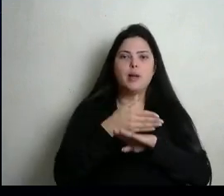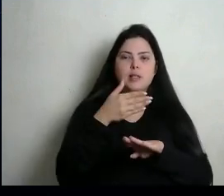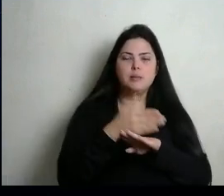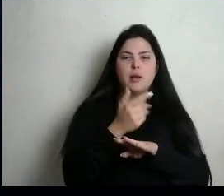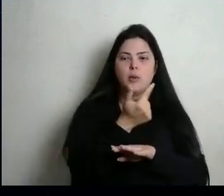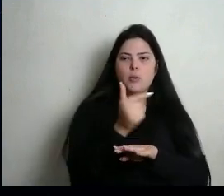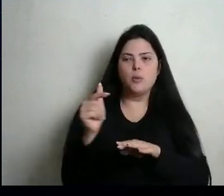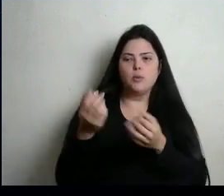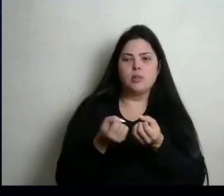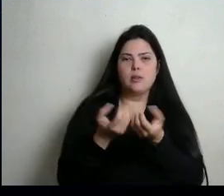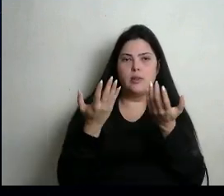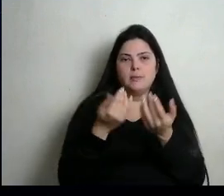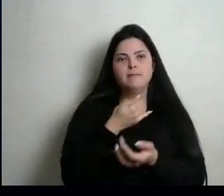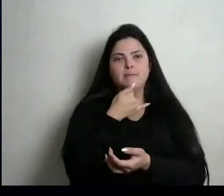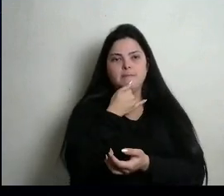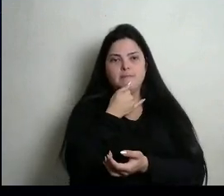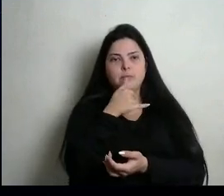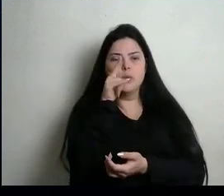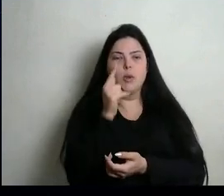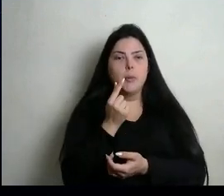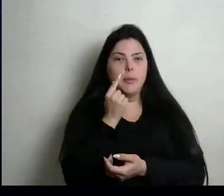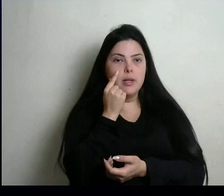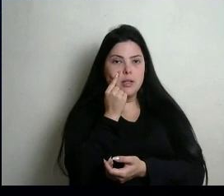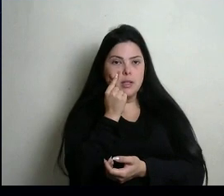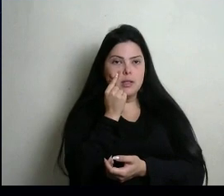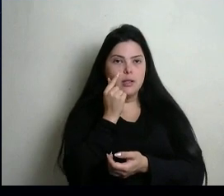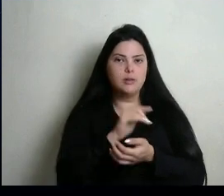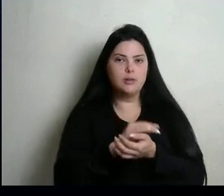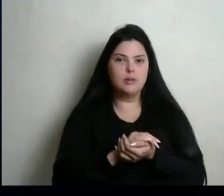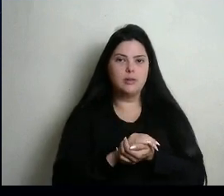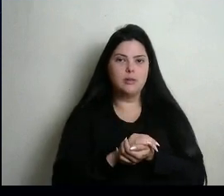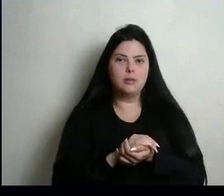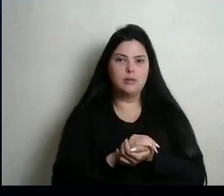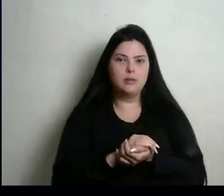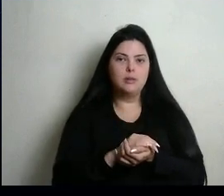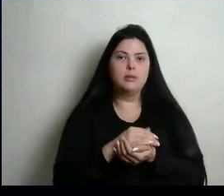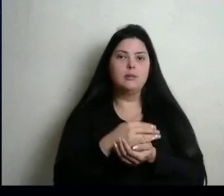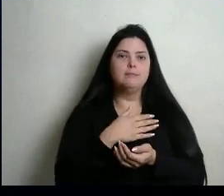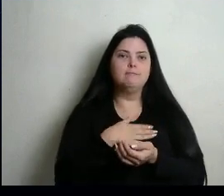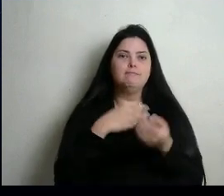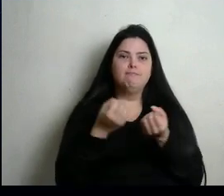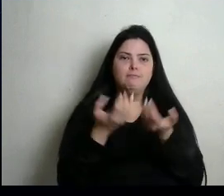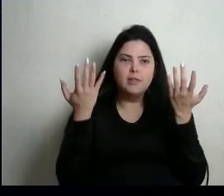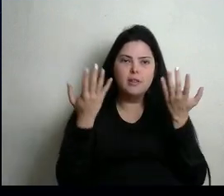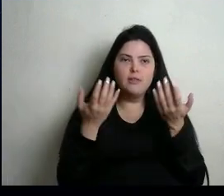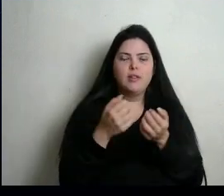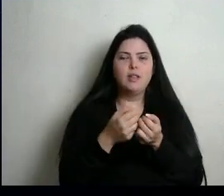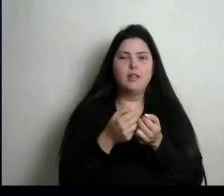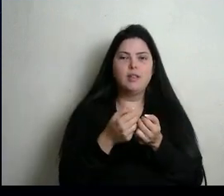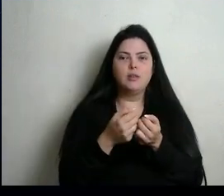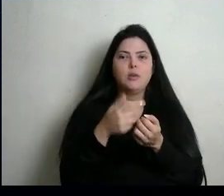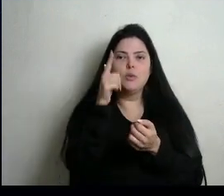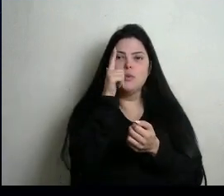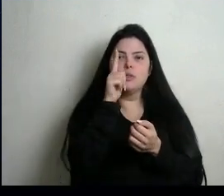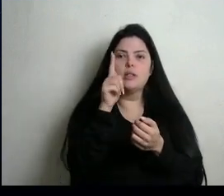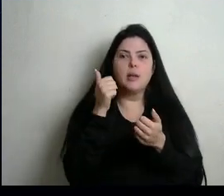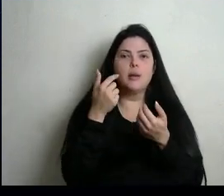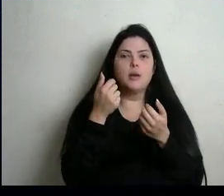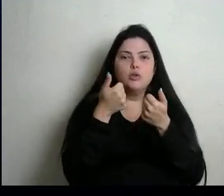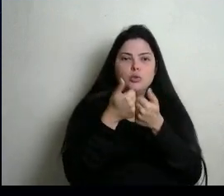aí, infelizmente não presencialmente. E para mim esses eventos, a questão de a gente poder estar presencial